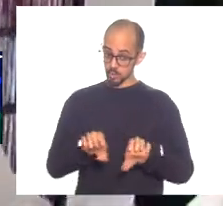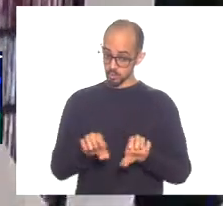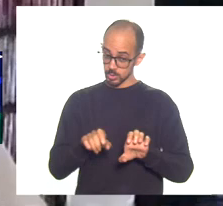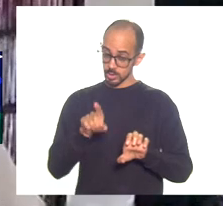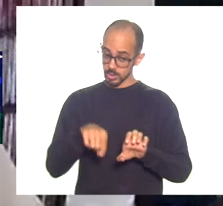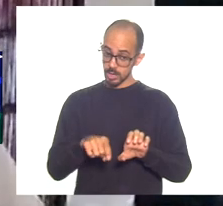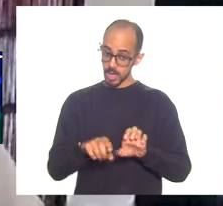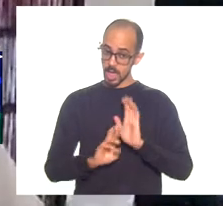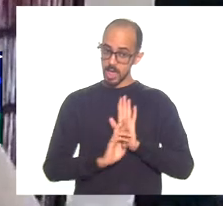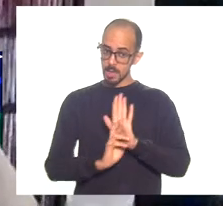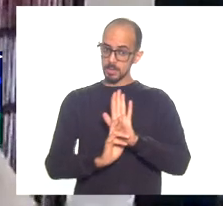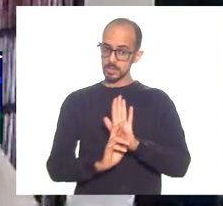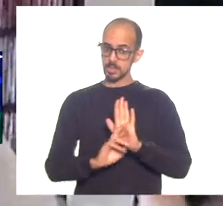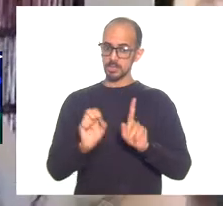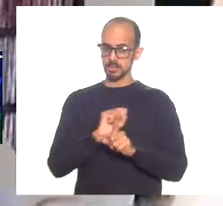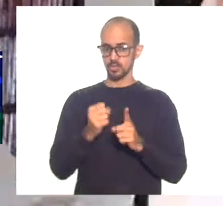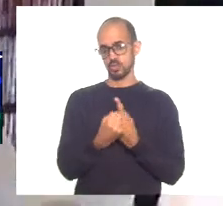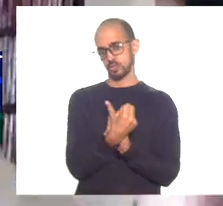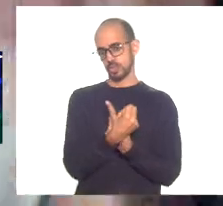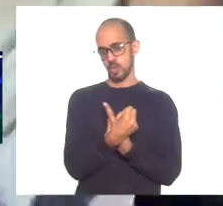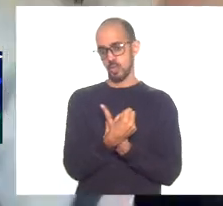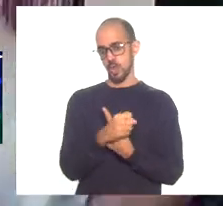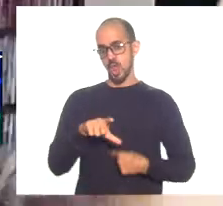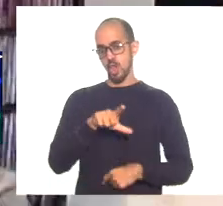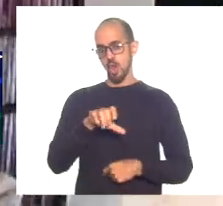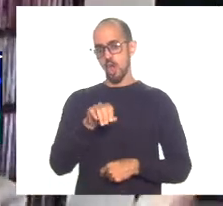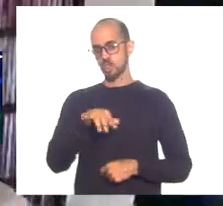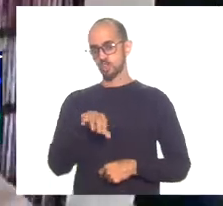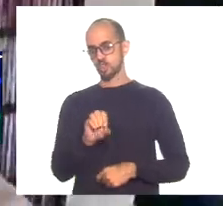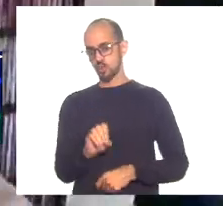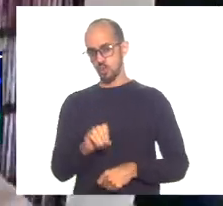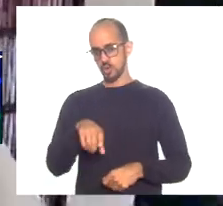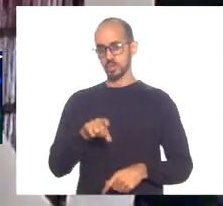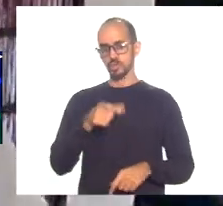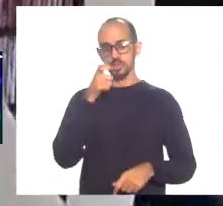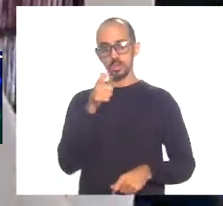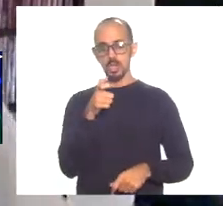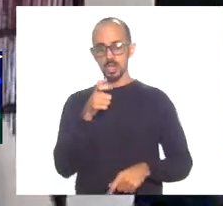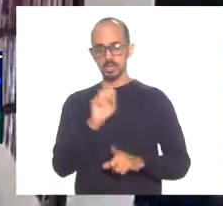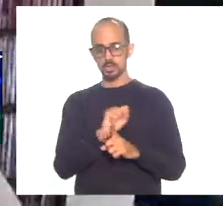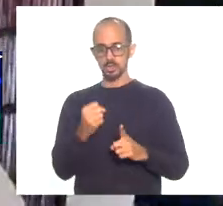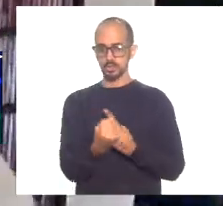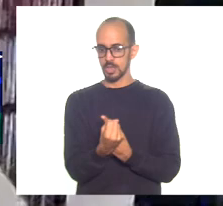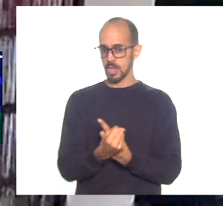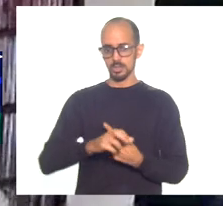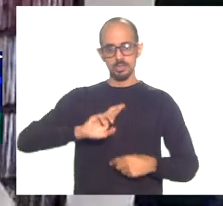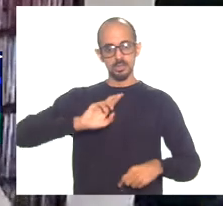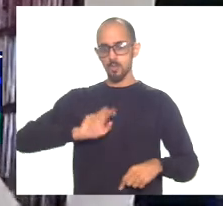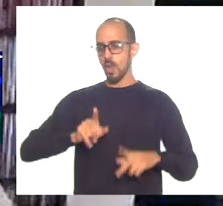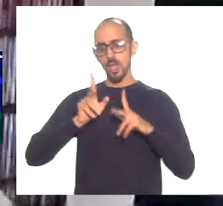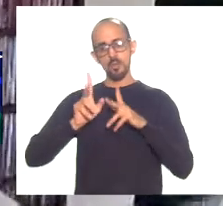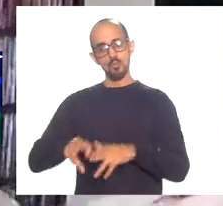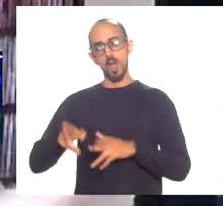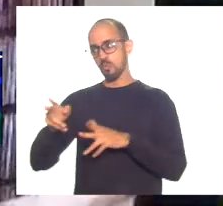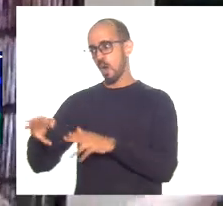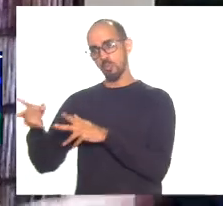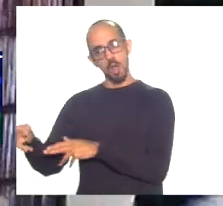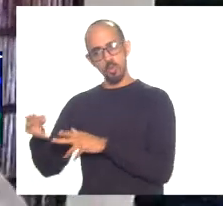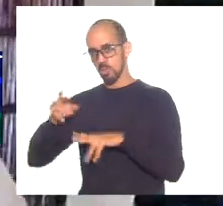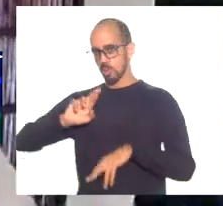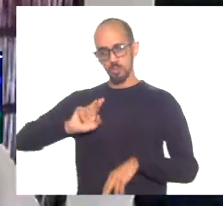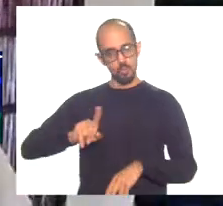da sociedade como um todo e é claro que os interesses da sociedade como um todo não são os mesmos são